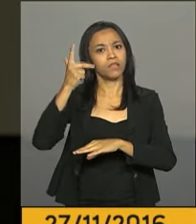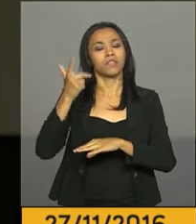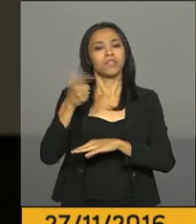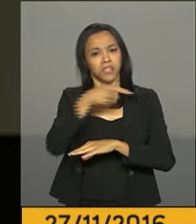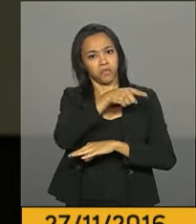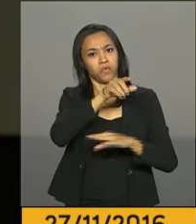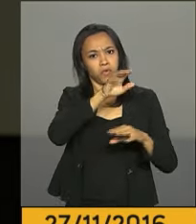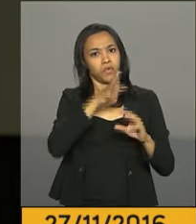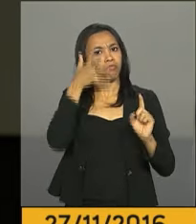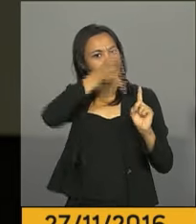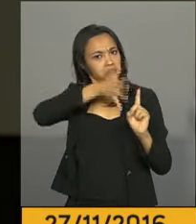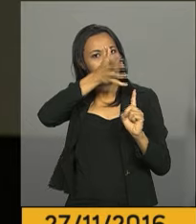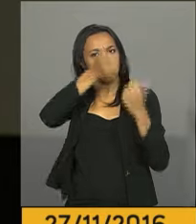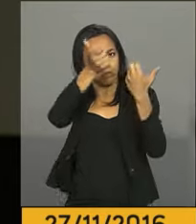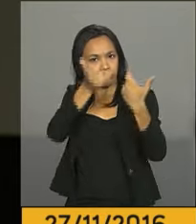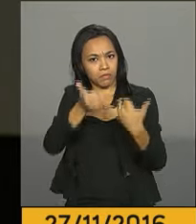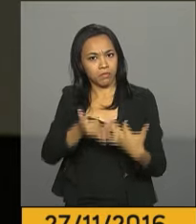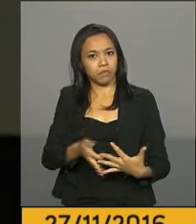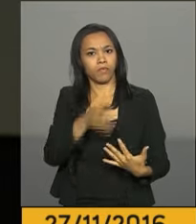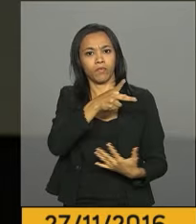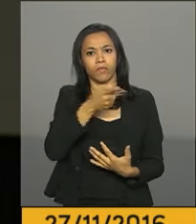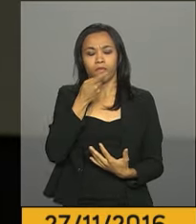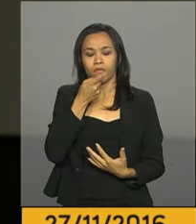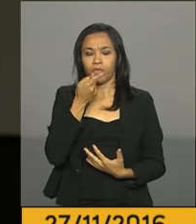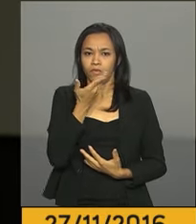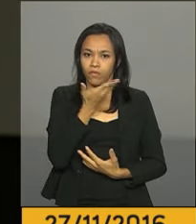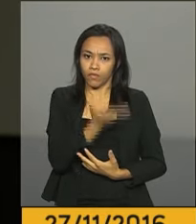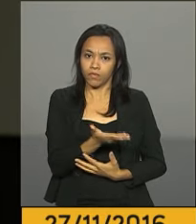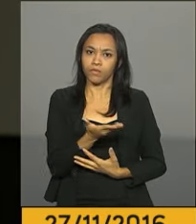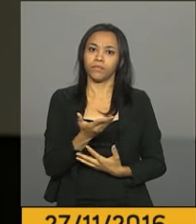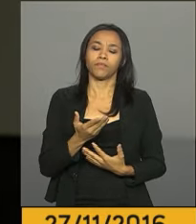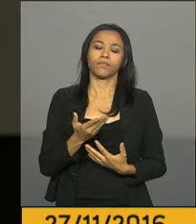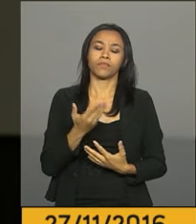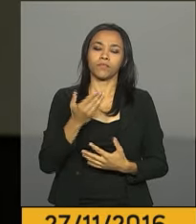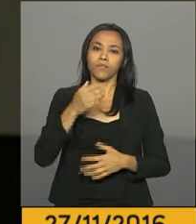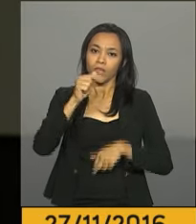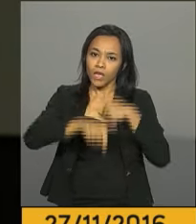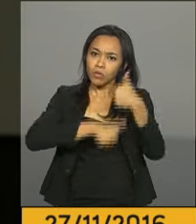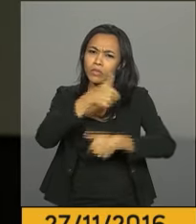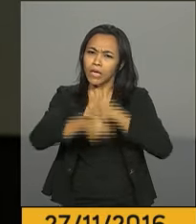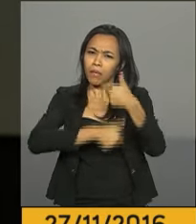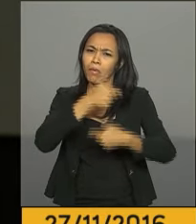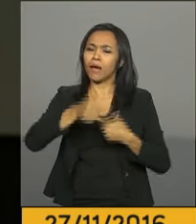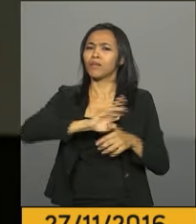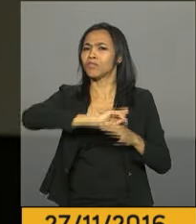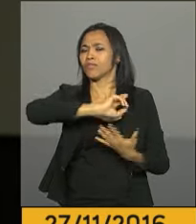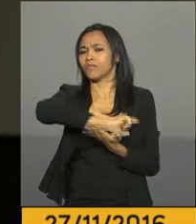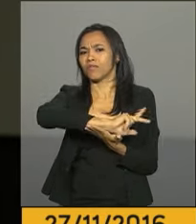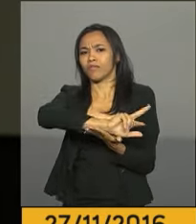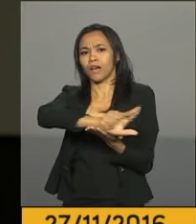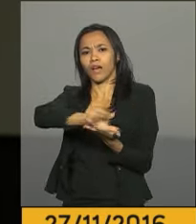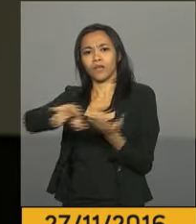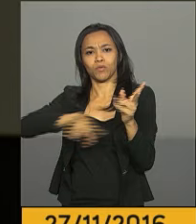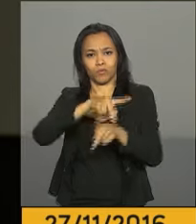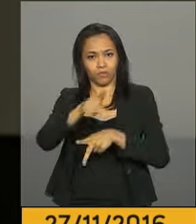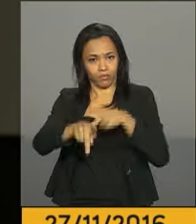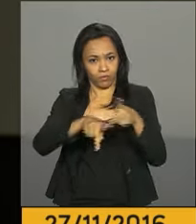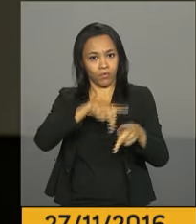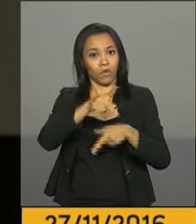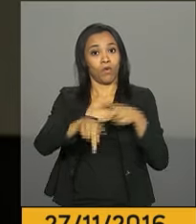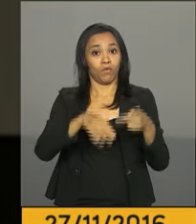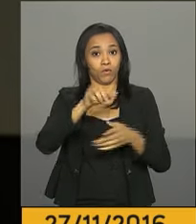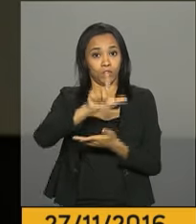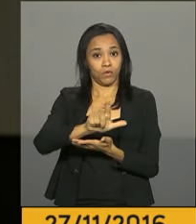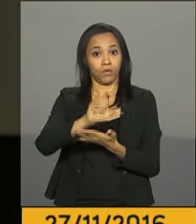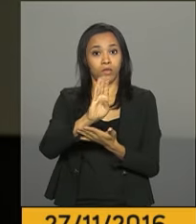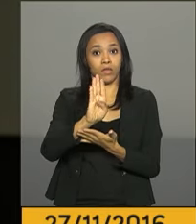esta decisão que pautou a atividade de todos os libaneses no Brasil, mas ao mesmo